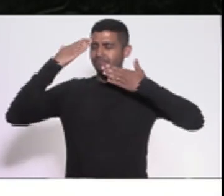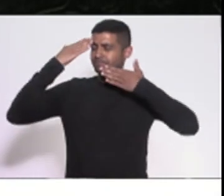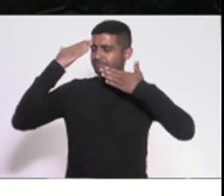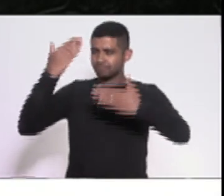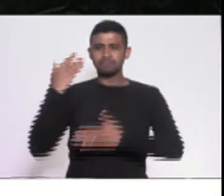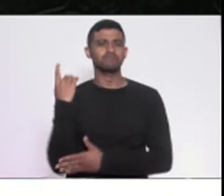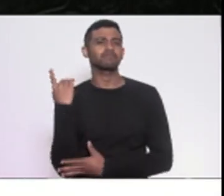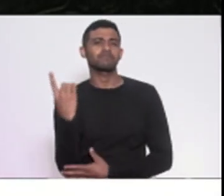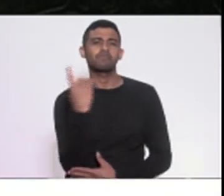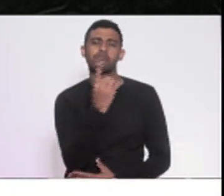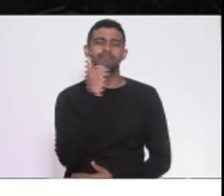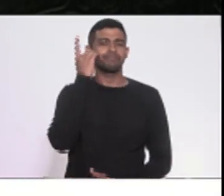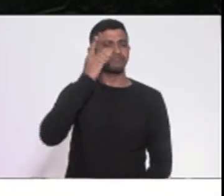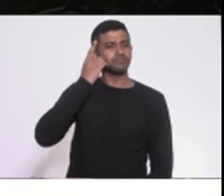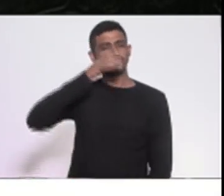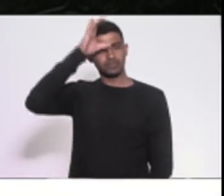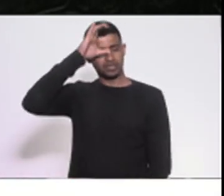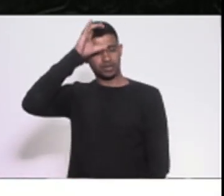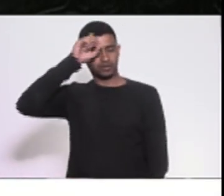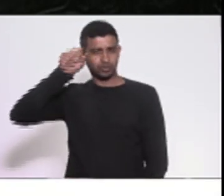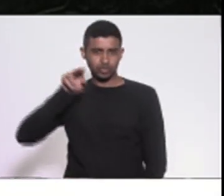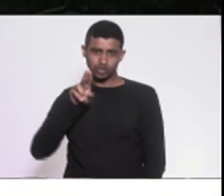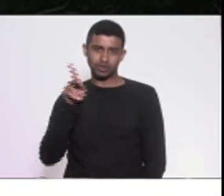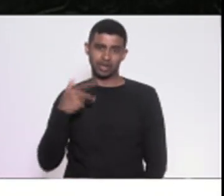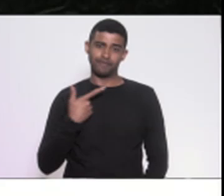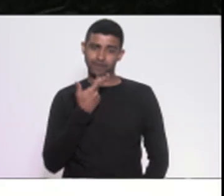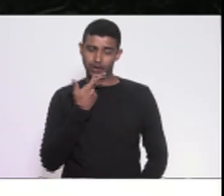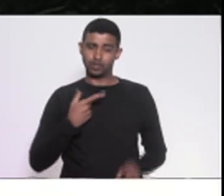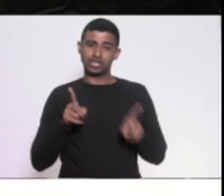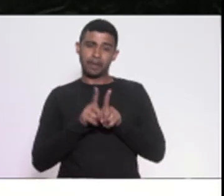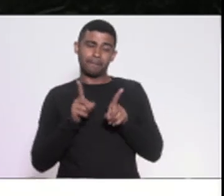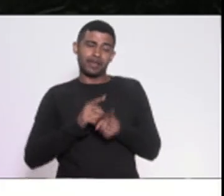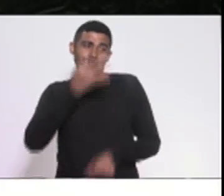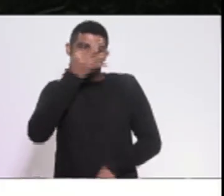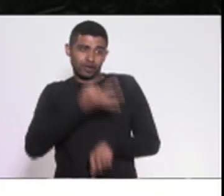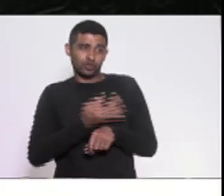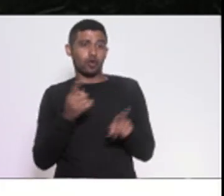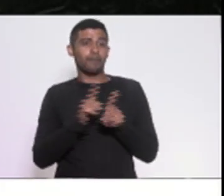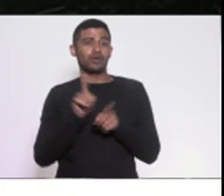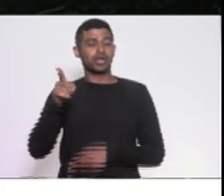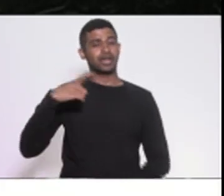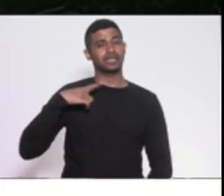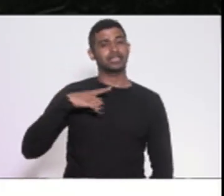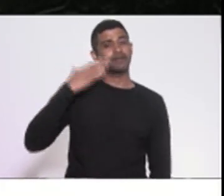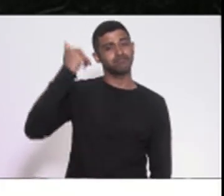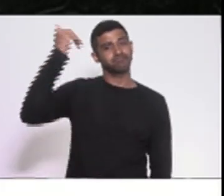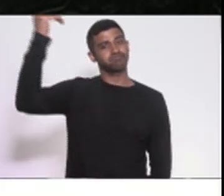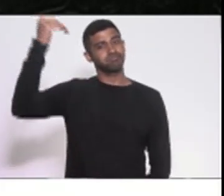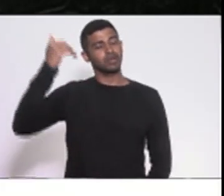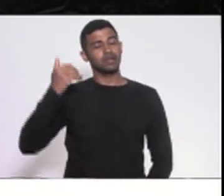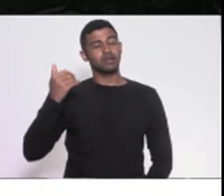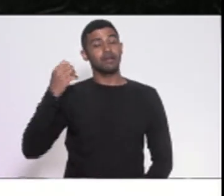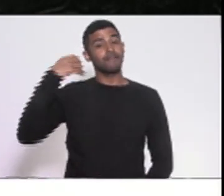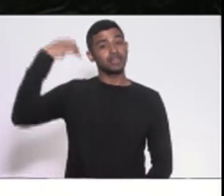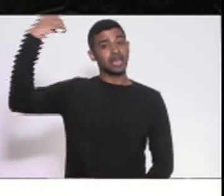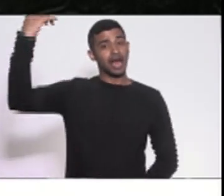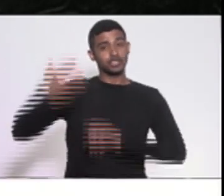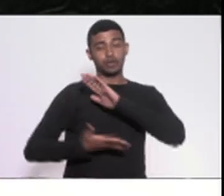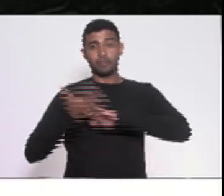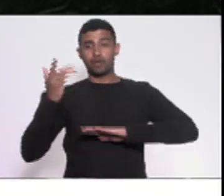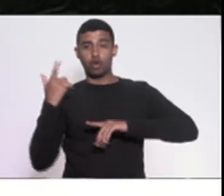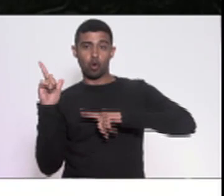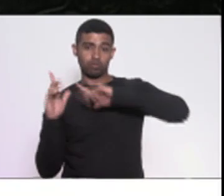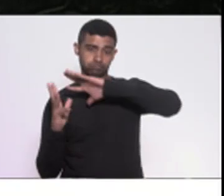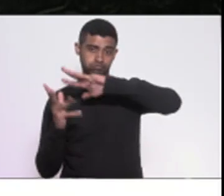às deputadas Tia Ju, que também justificou sua ausência porque está numa viagem internacional, da deputada